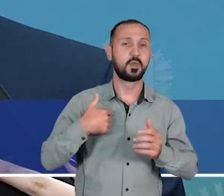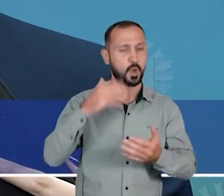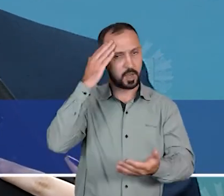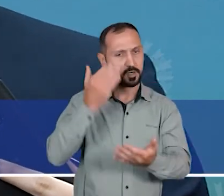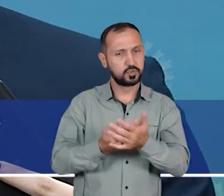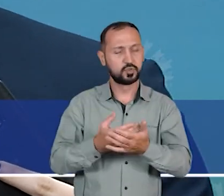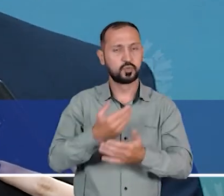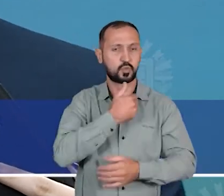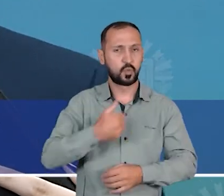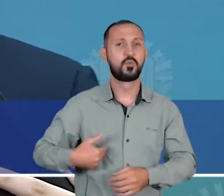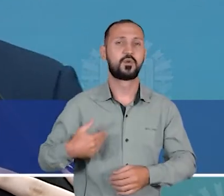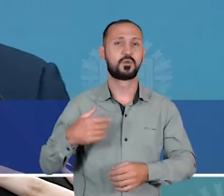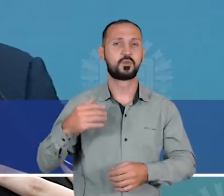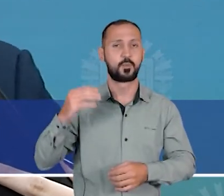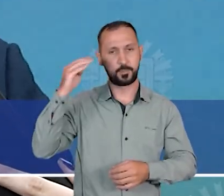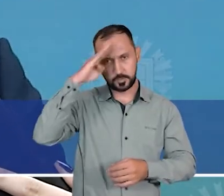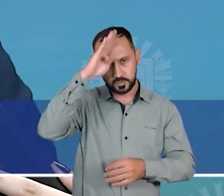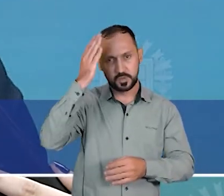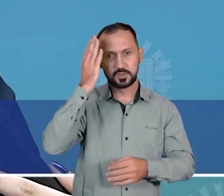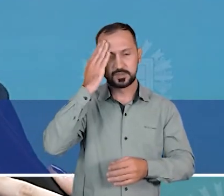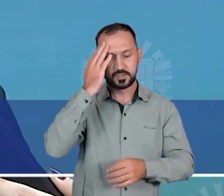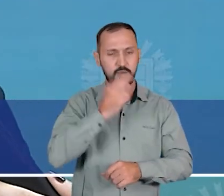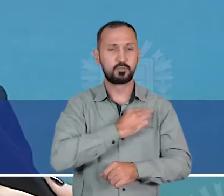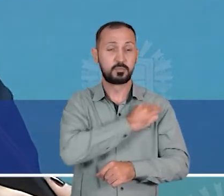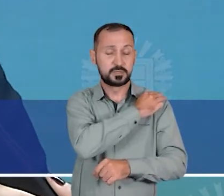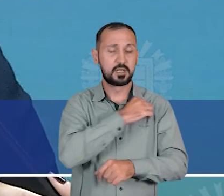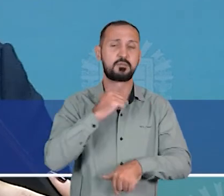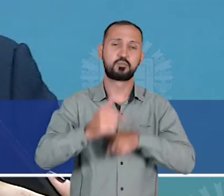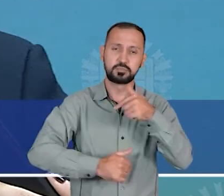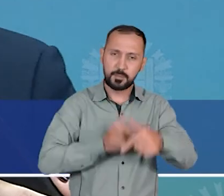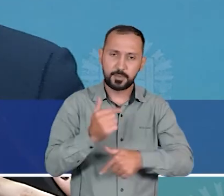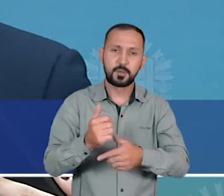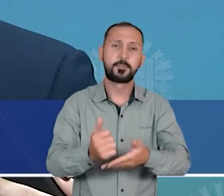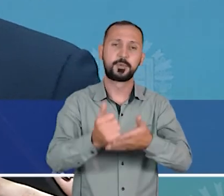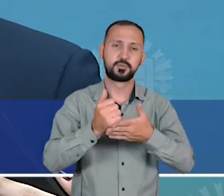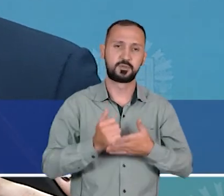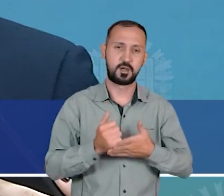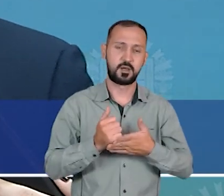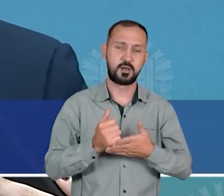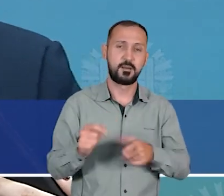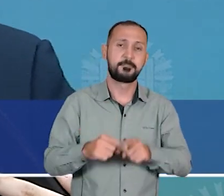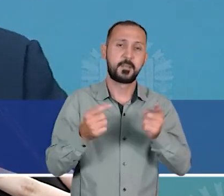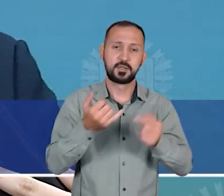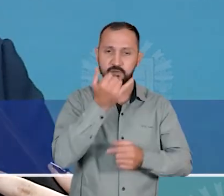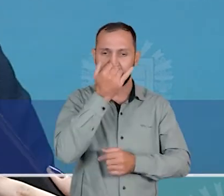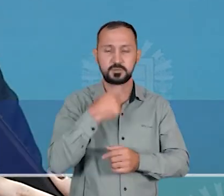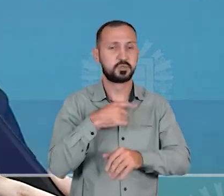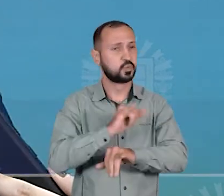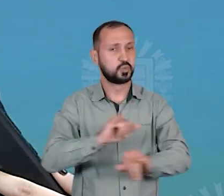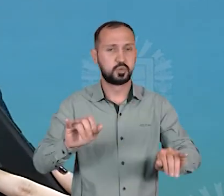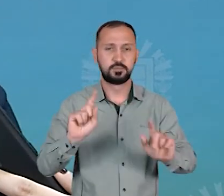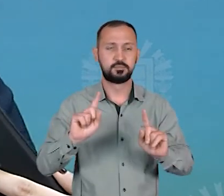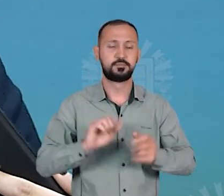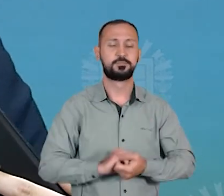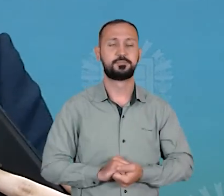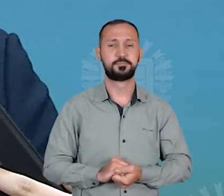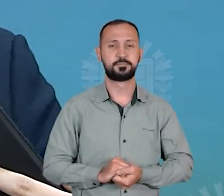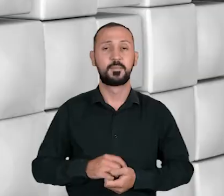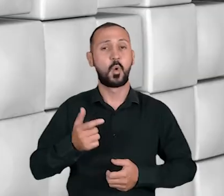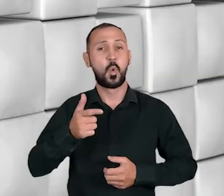Eu acredito no governo Bolsonaro, sei que os ministérios estão trabalhando, mas isso infelizmente não é